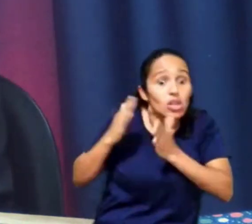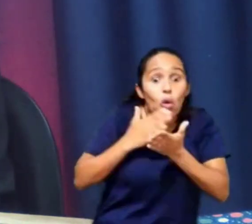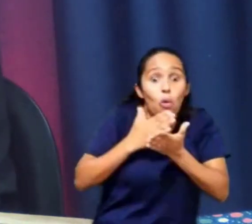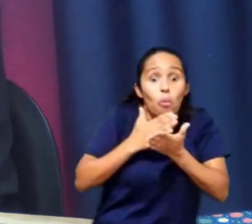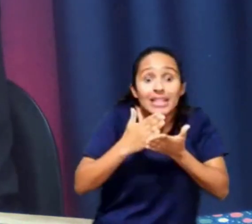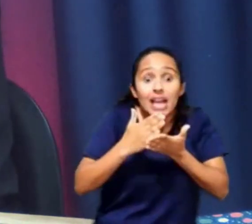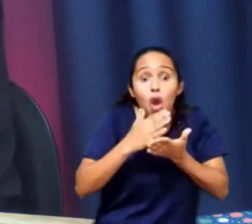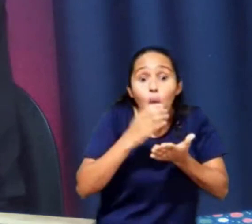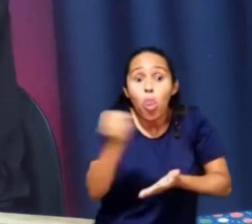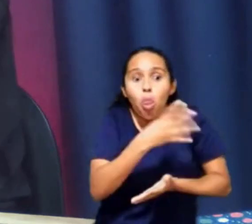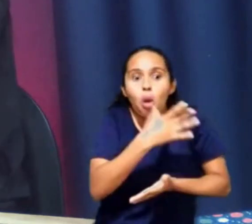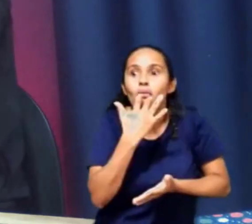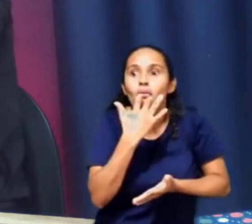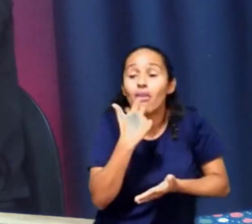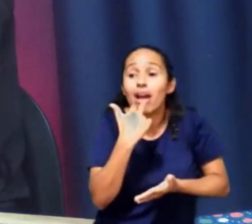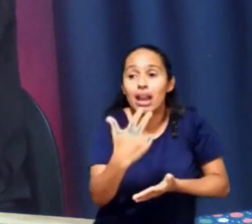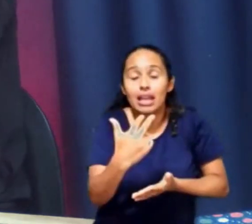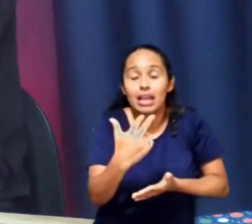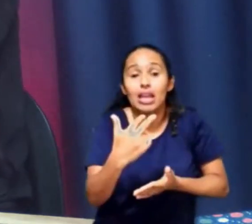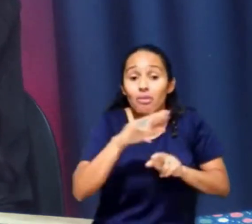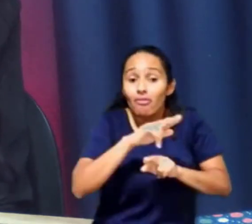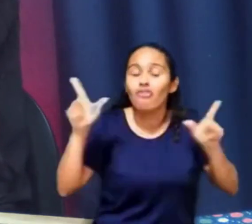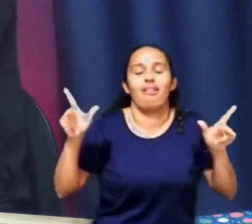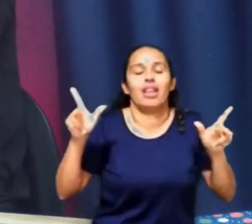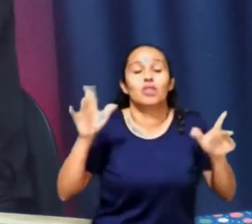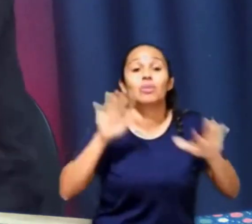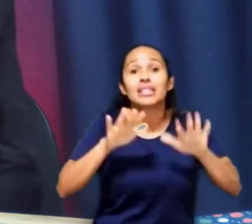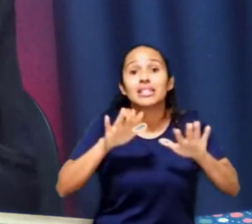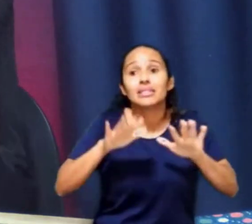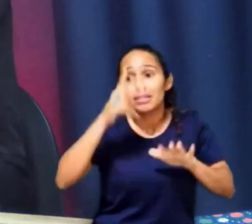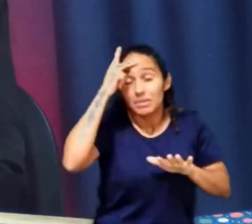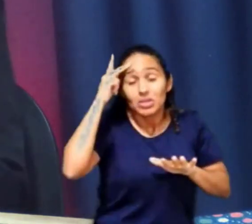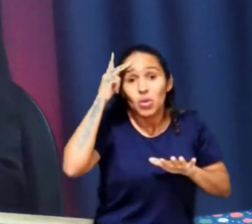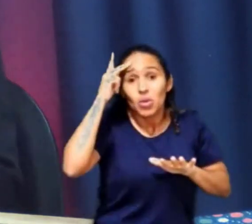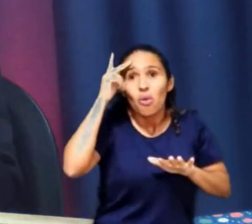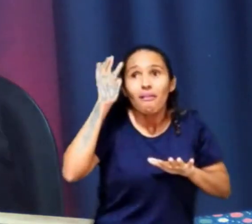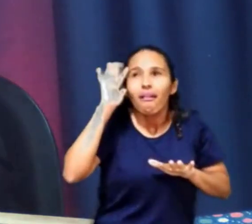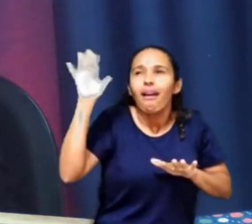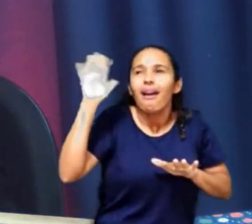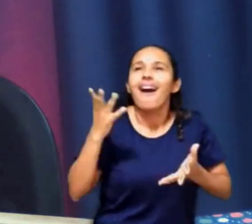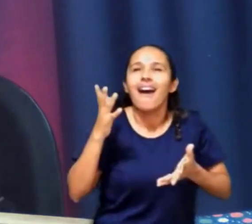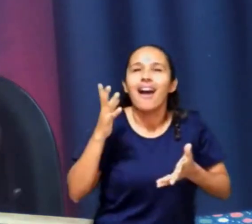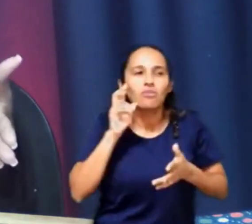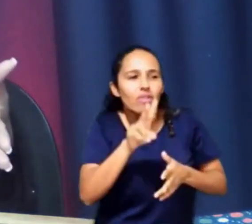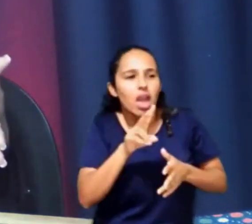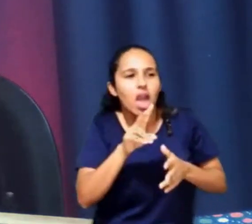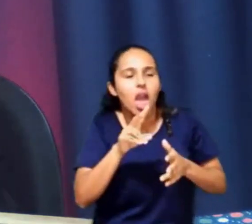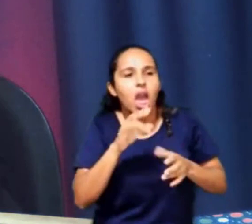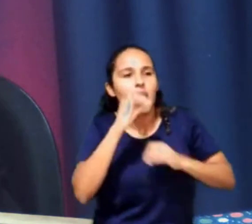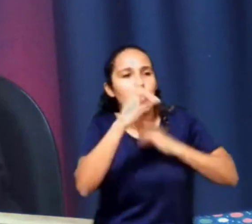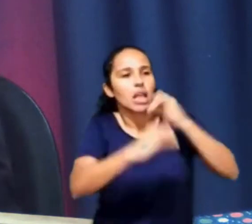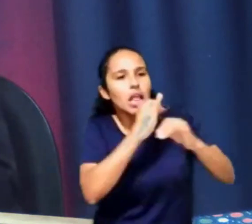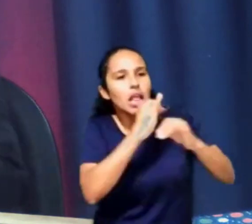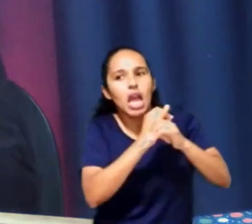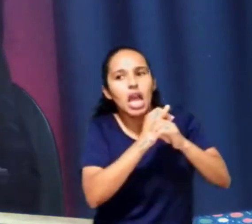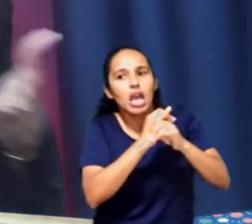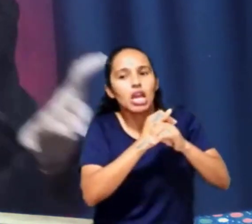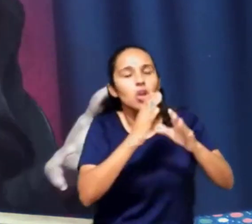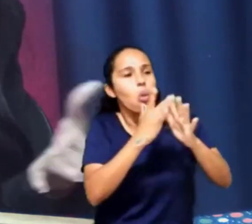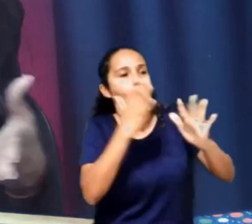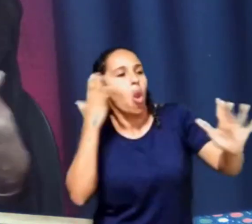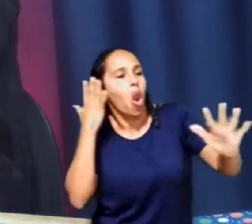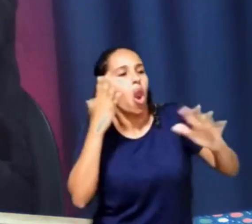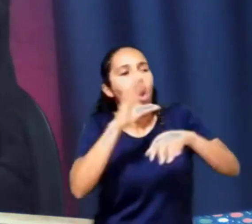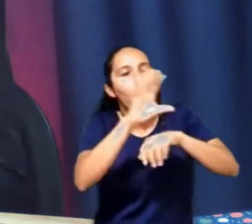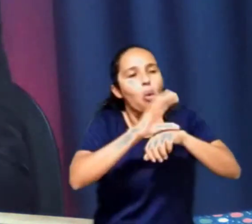até têm uma grande ilusão, né? Você, às vezes, abre a internet e fala, curso de Libras para você ser fluente por 6 meses. Curso de